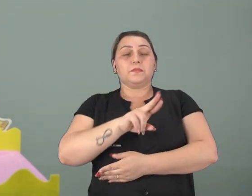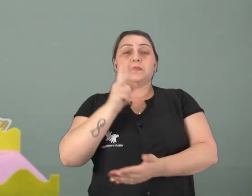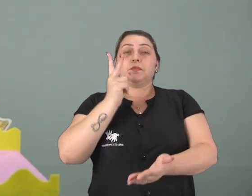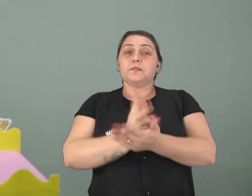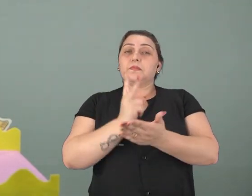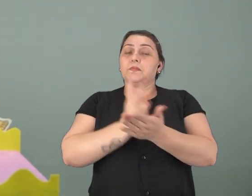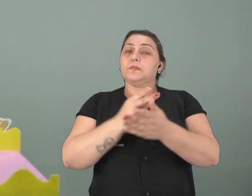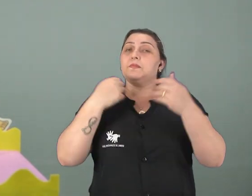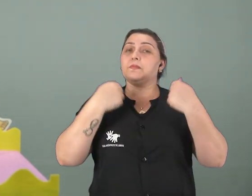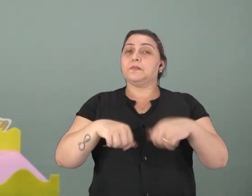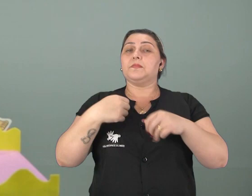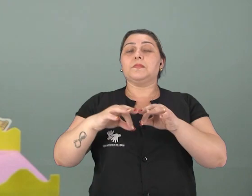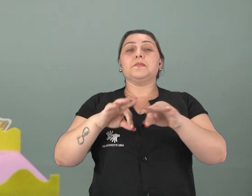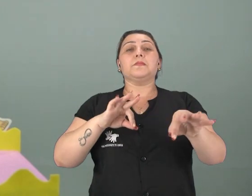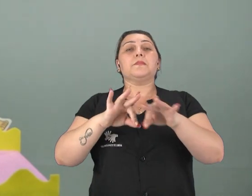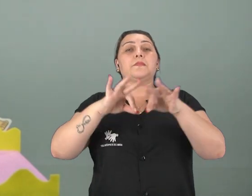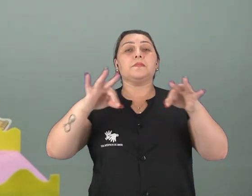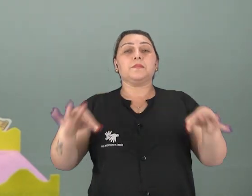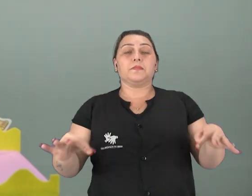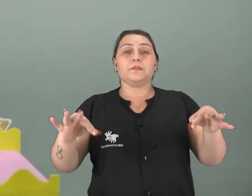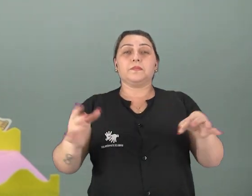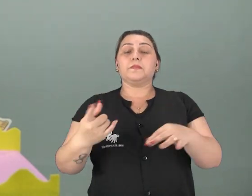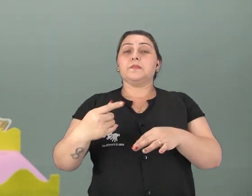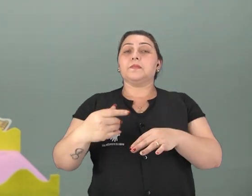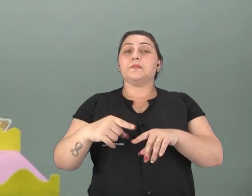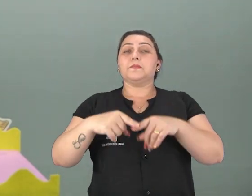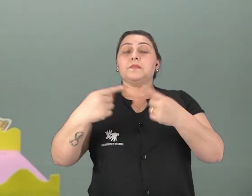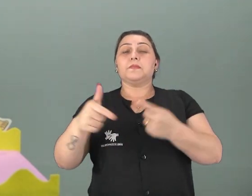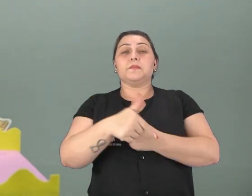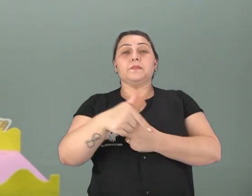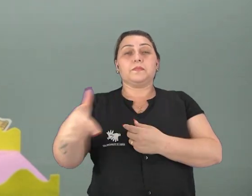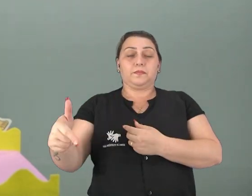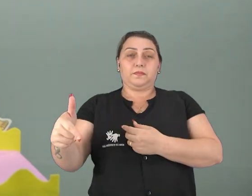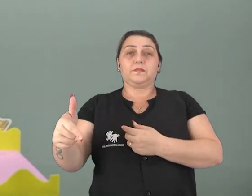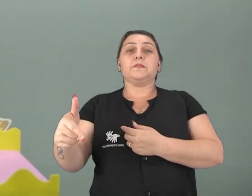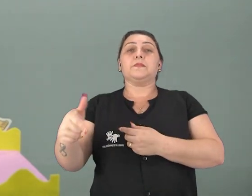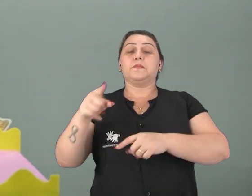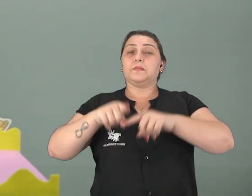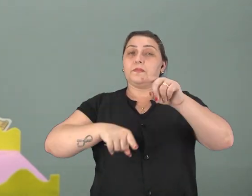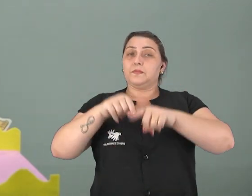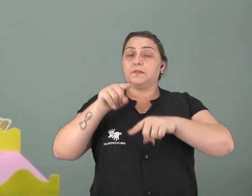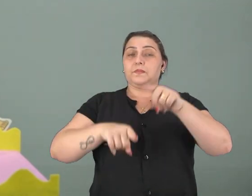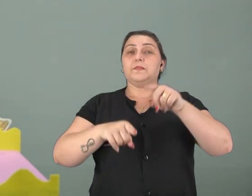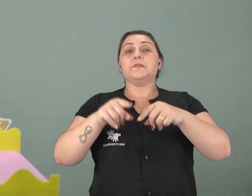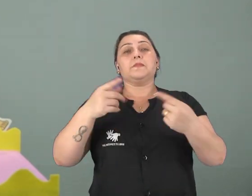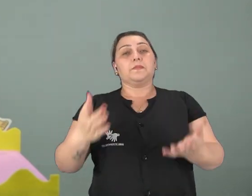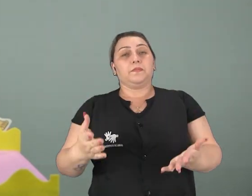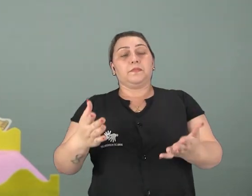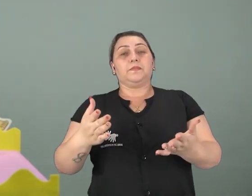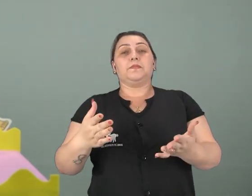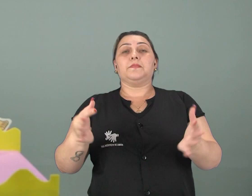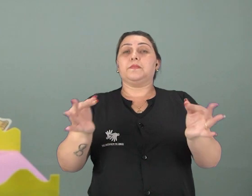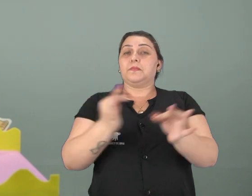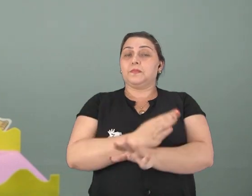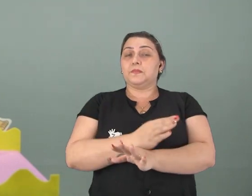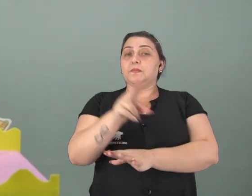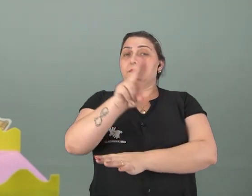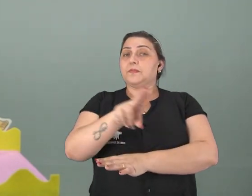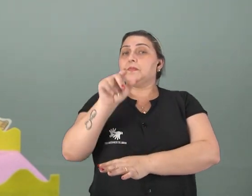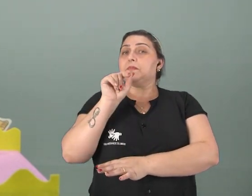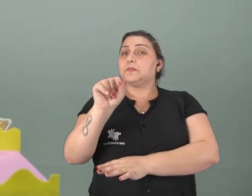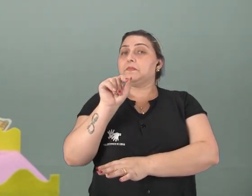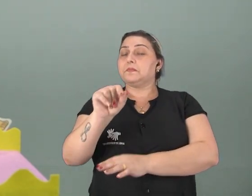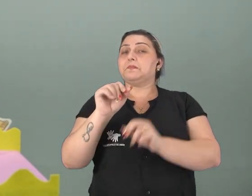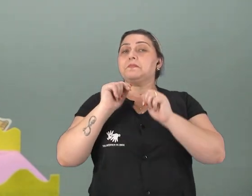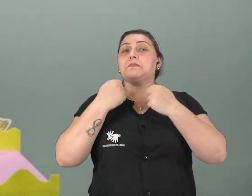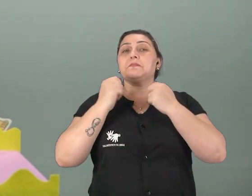que nós precisamos medir alguma coisa, mas não temos os instrumentos padronizados. Então, nós utilizamos o quê?